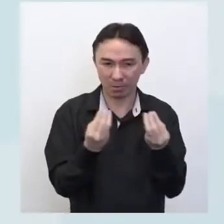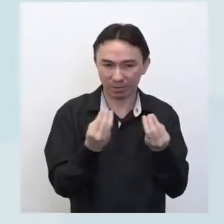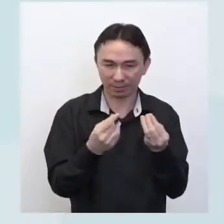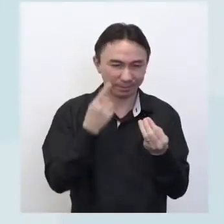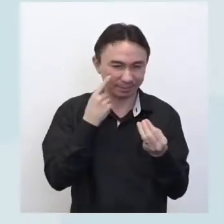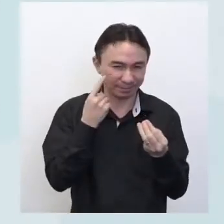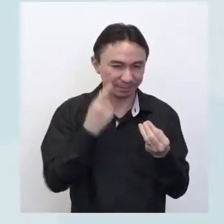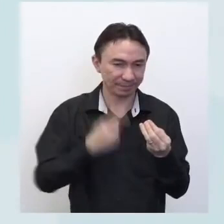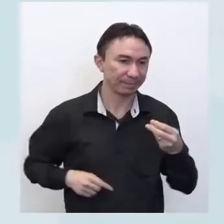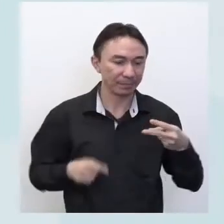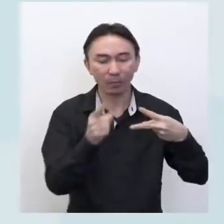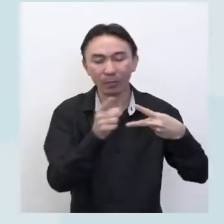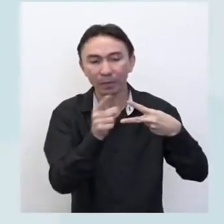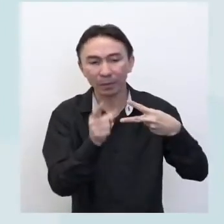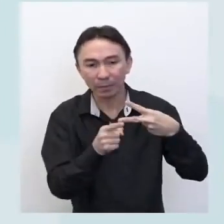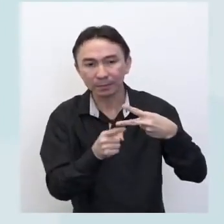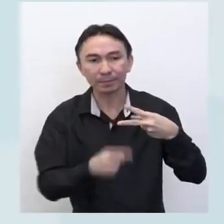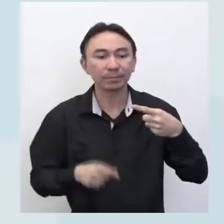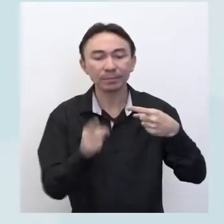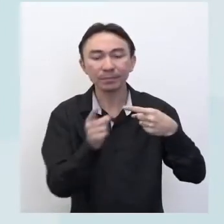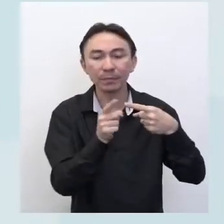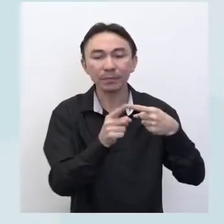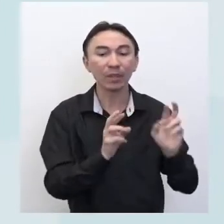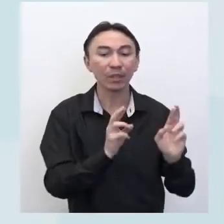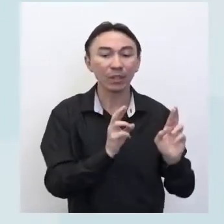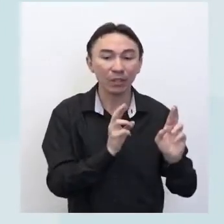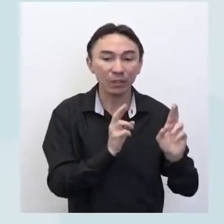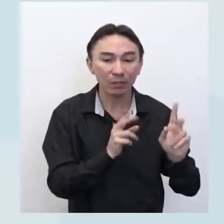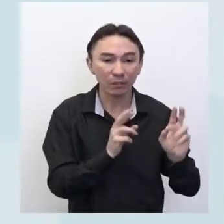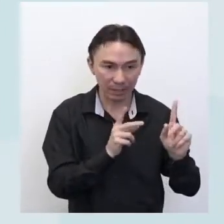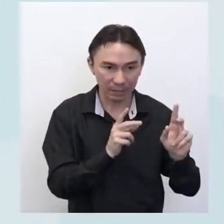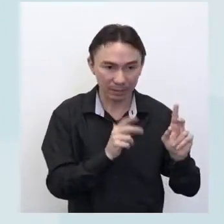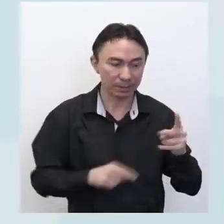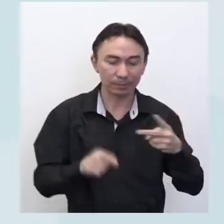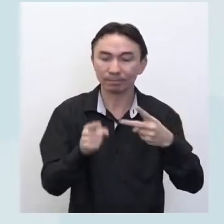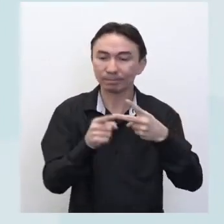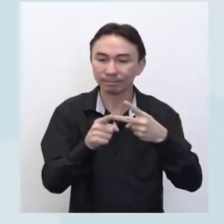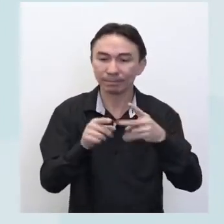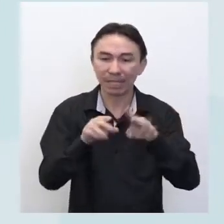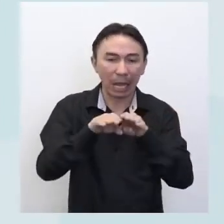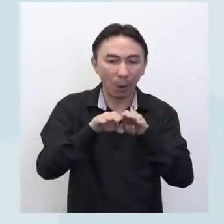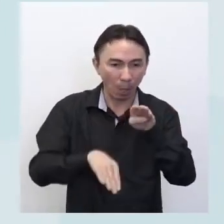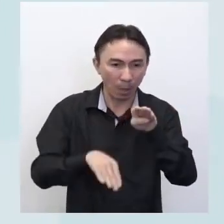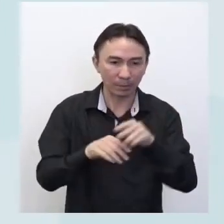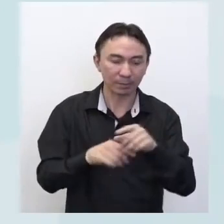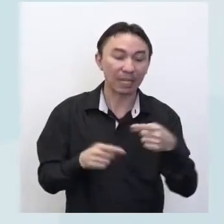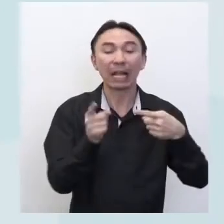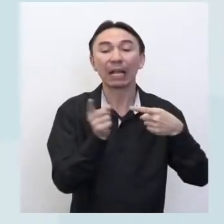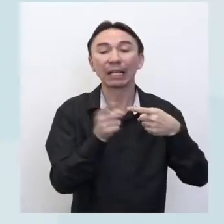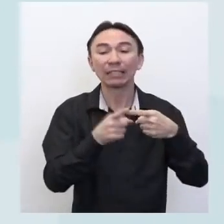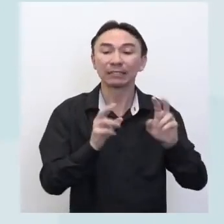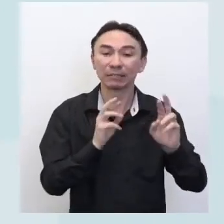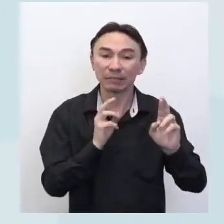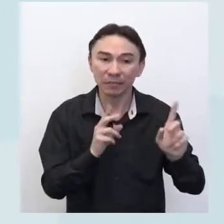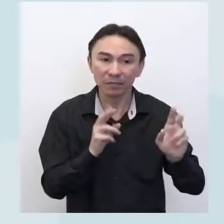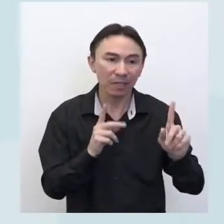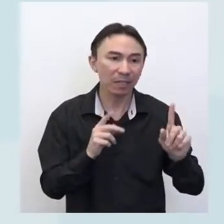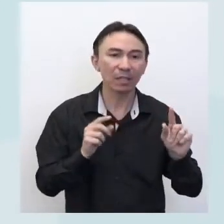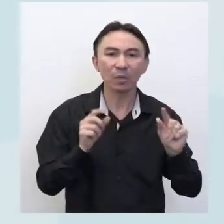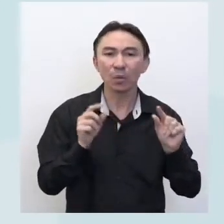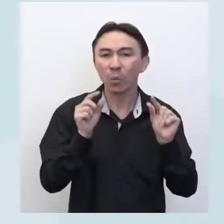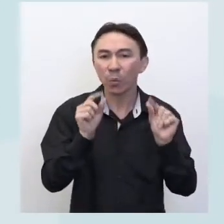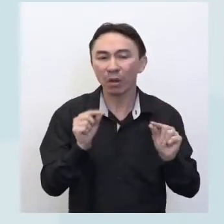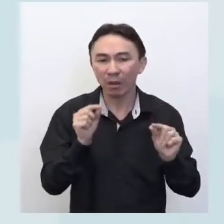vocês. O que o Rousseau dizia, então? Ele dizia assim, olha, diferença é um